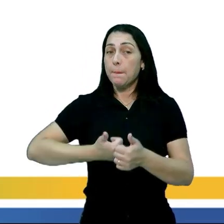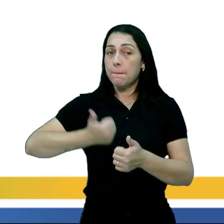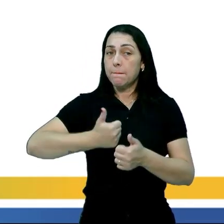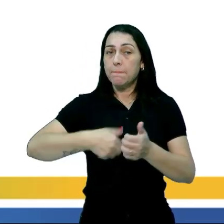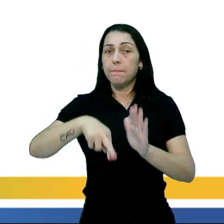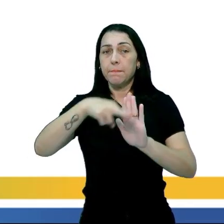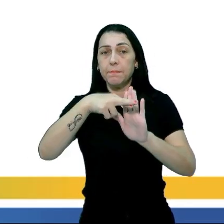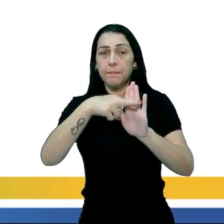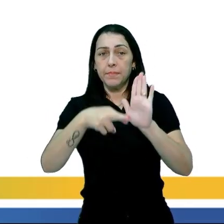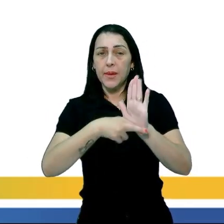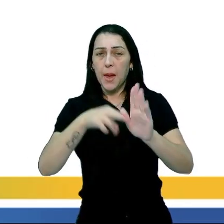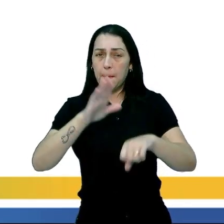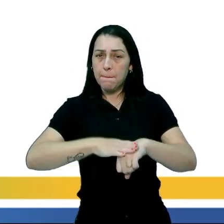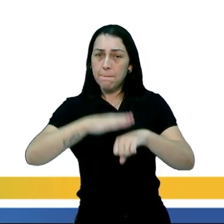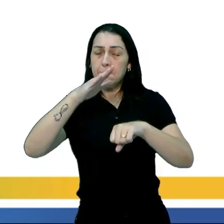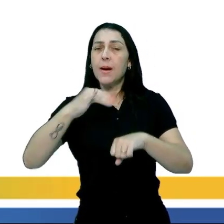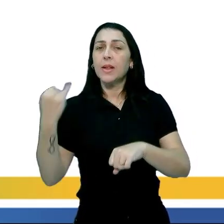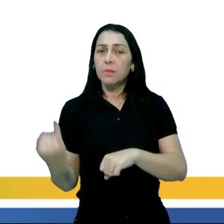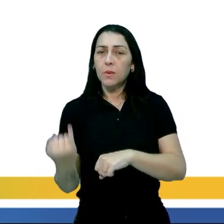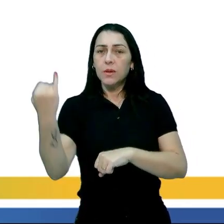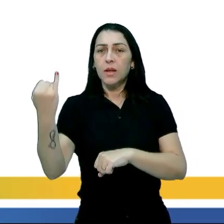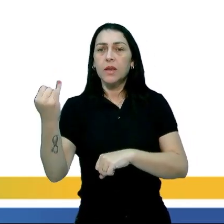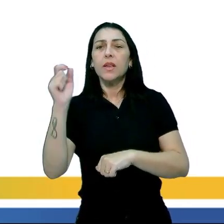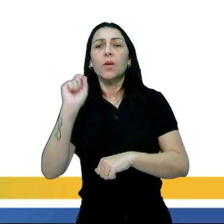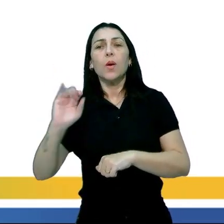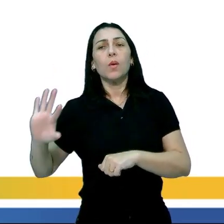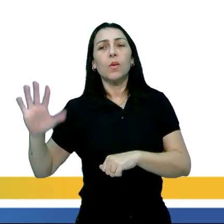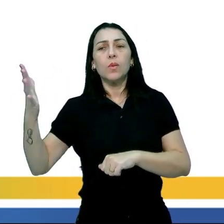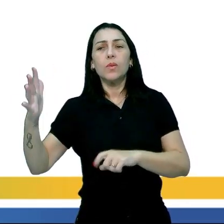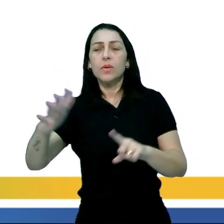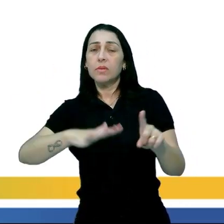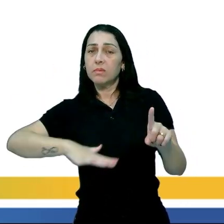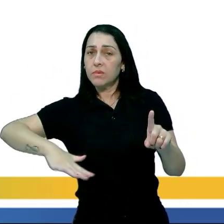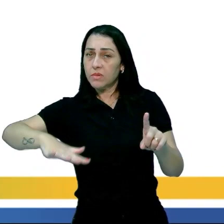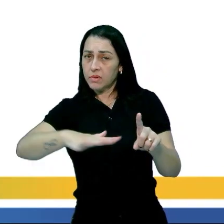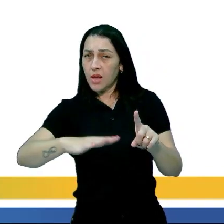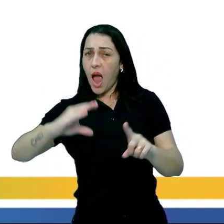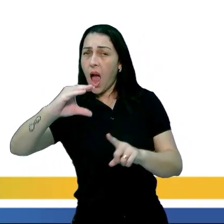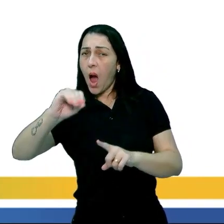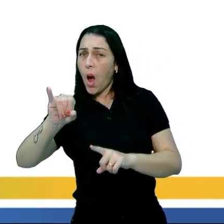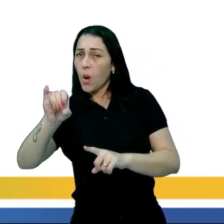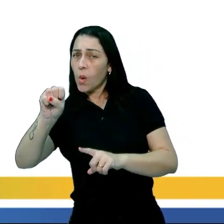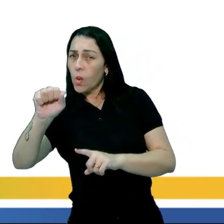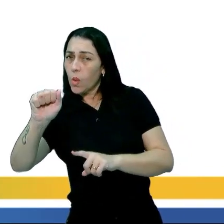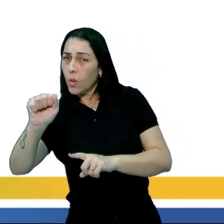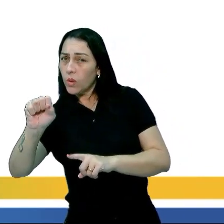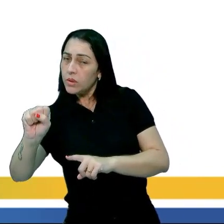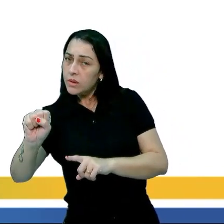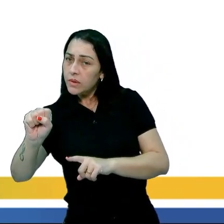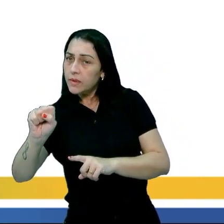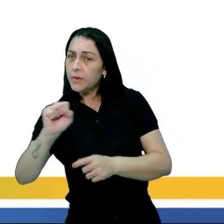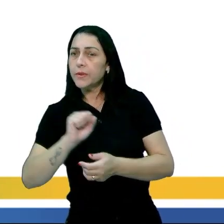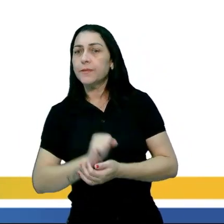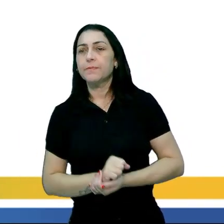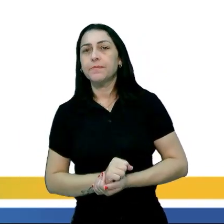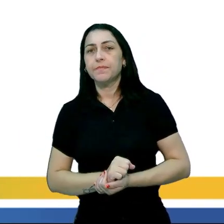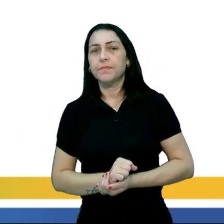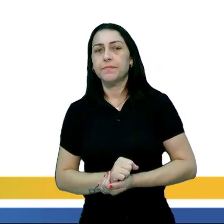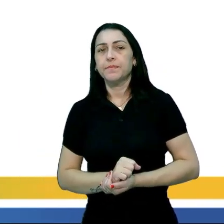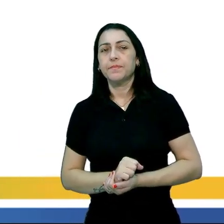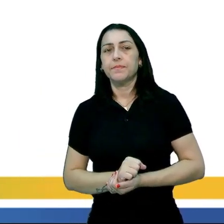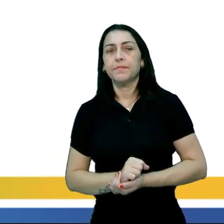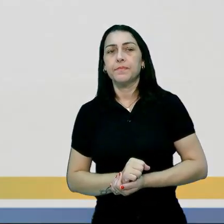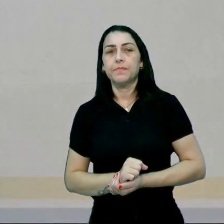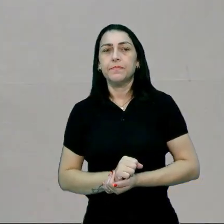A primeira regra, e a mais fundamental, é considerar os fatos sociais como